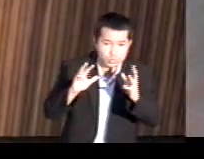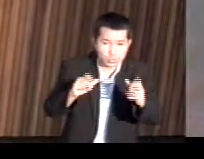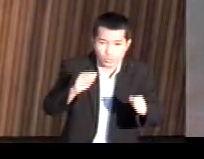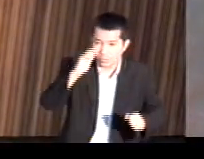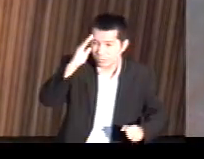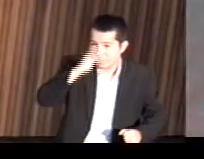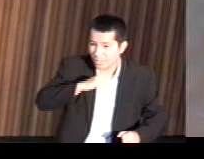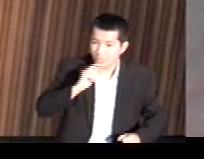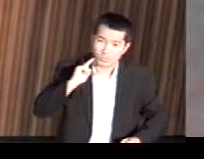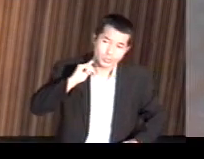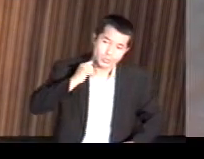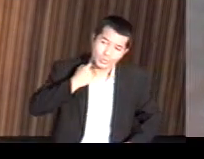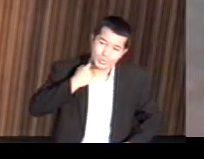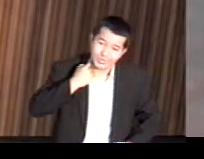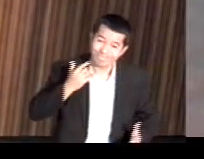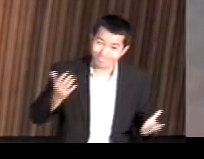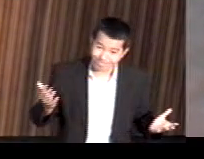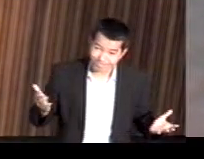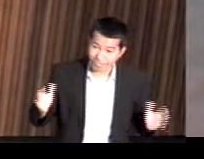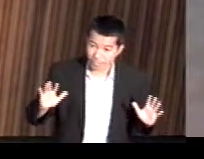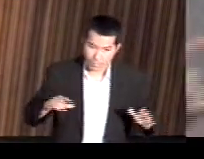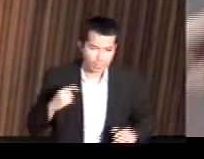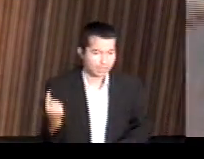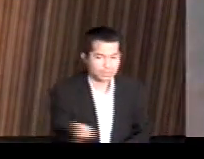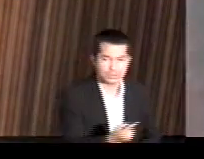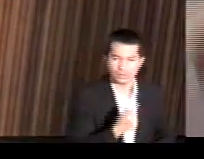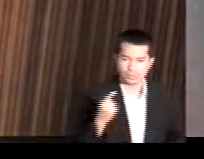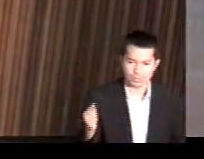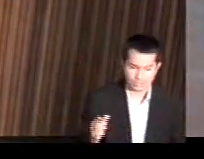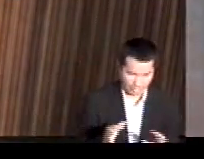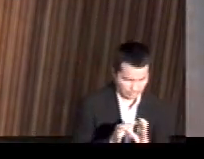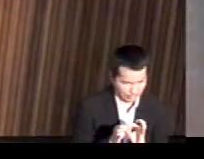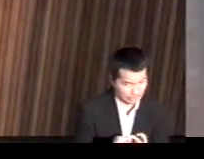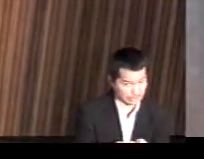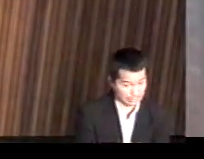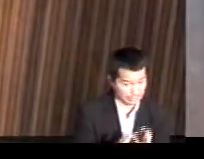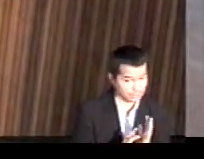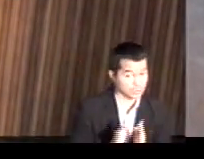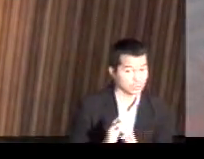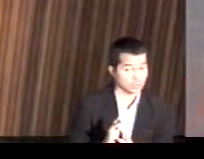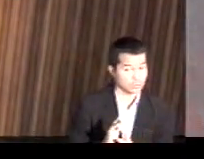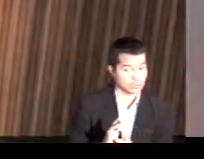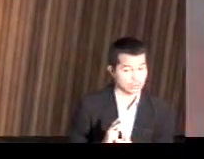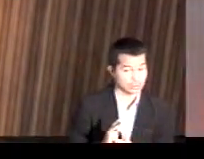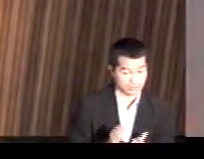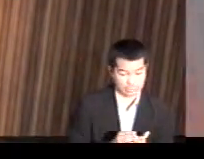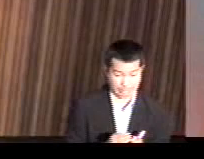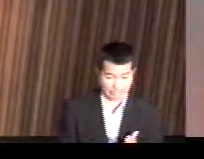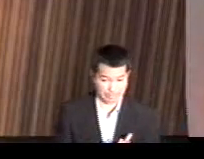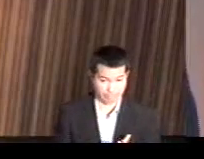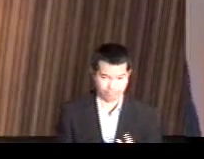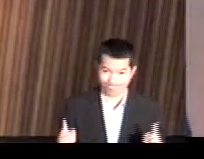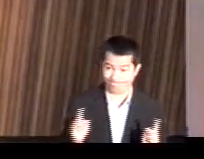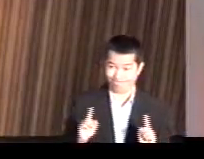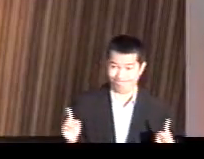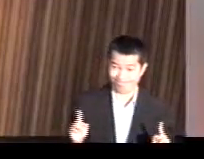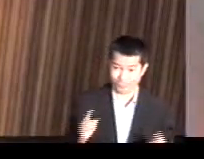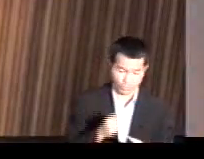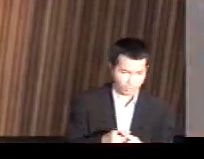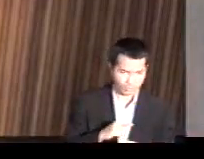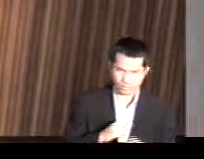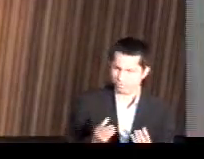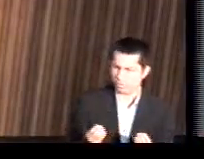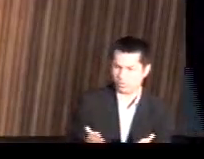juízo de Deus. Tem muitos crentes aqui. E tem muitos crentes que vivem uma vida